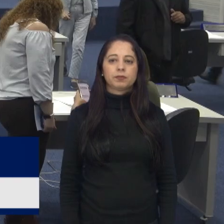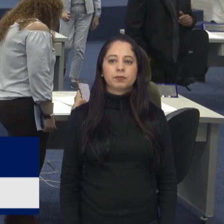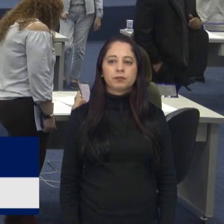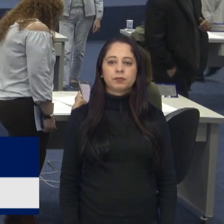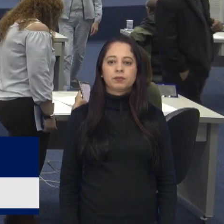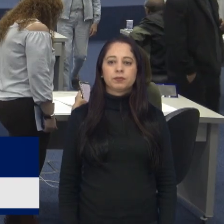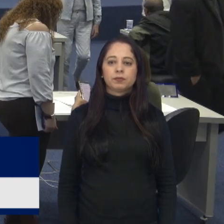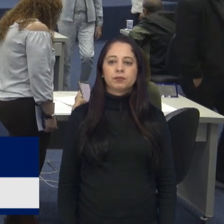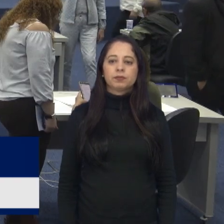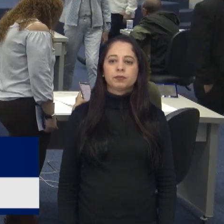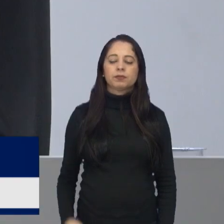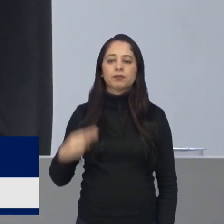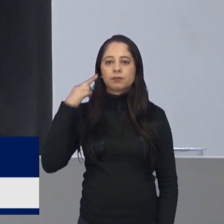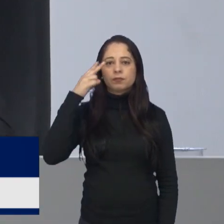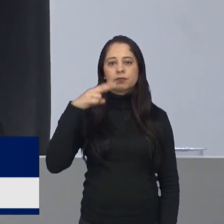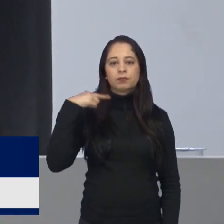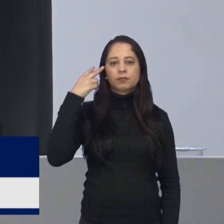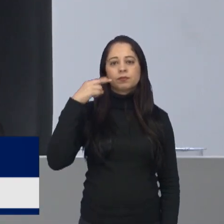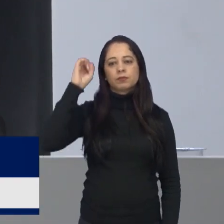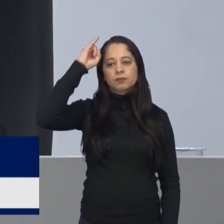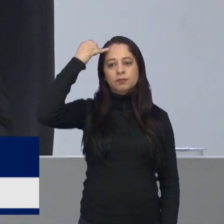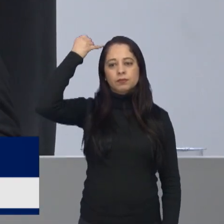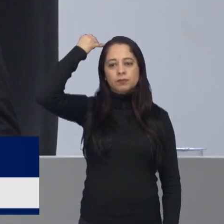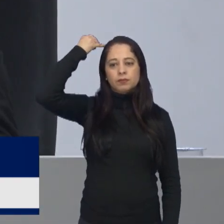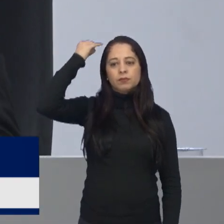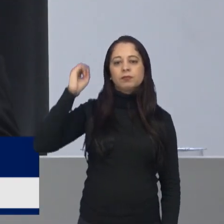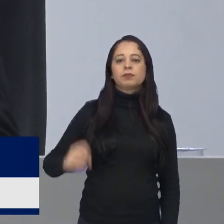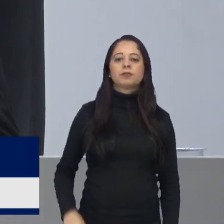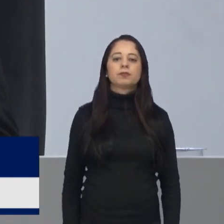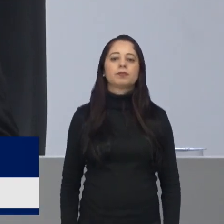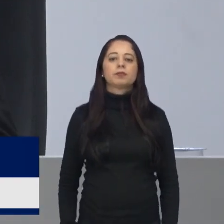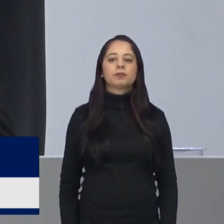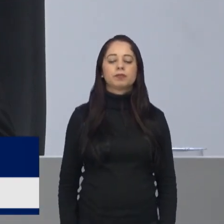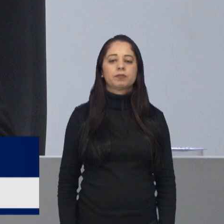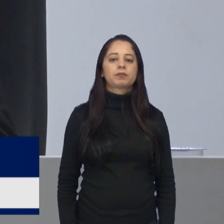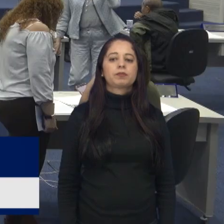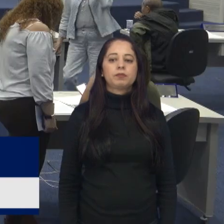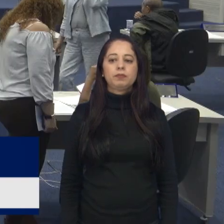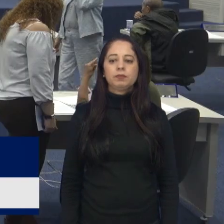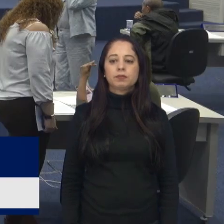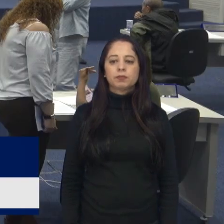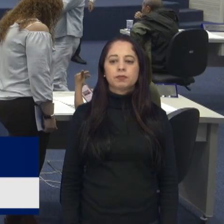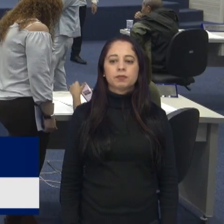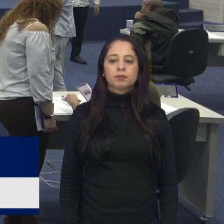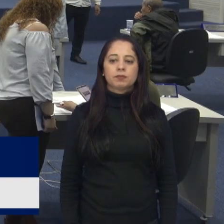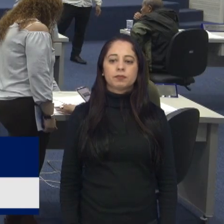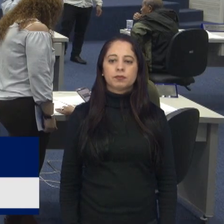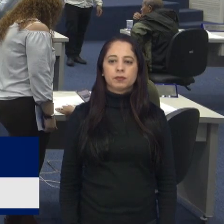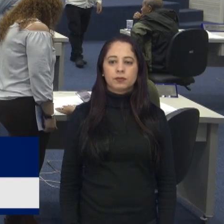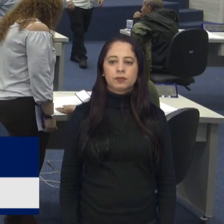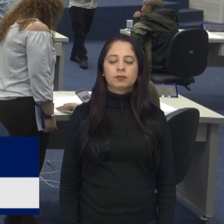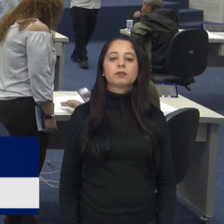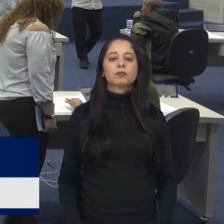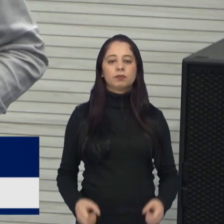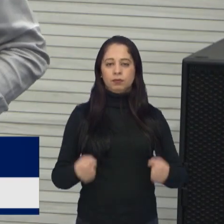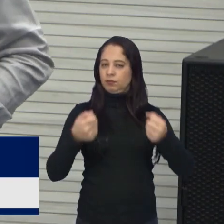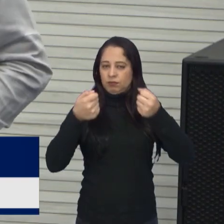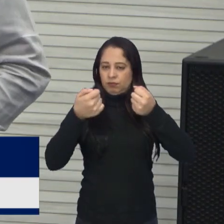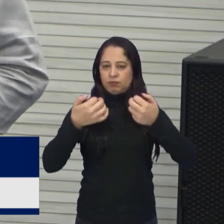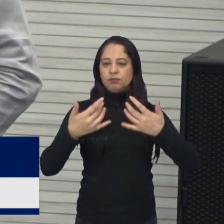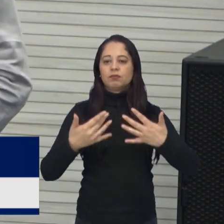Justificativa de votação, vereador Dr. Zé Cláudio. Presidente, a gente veio justificar o nosso voto,